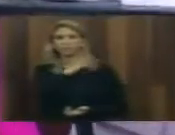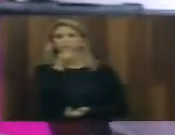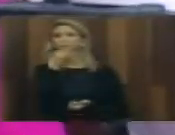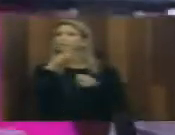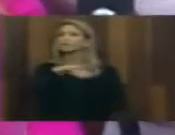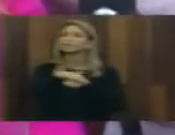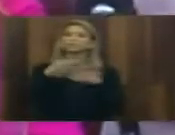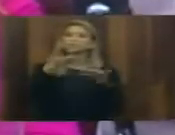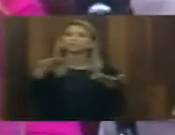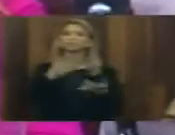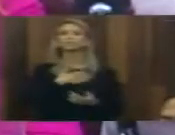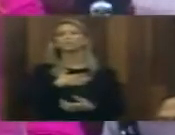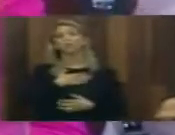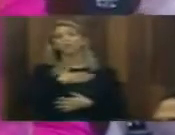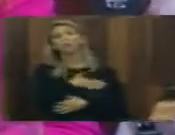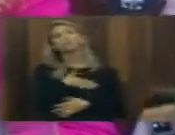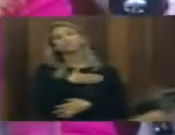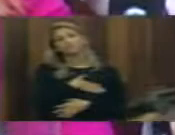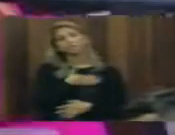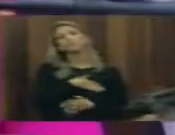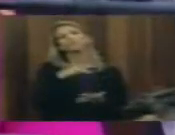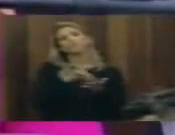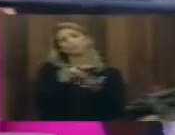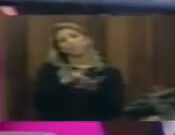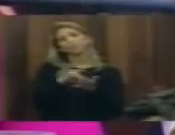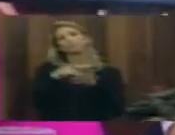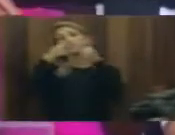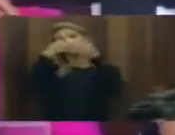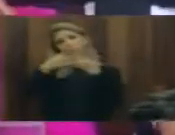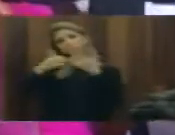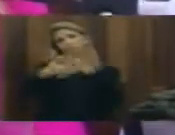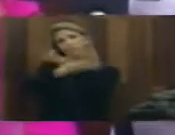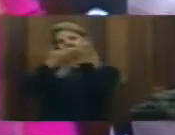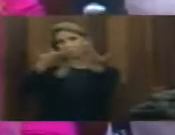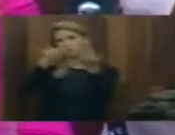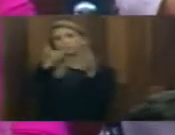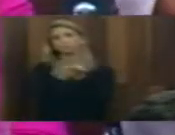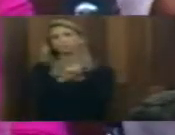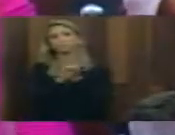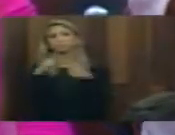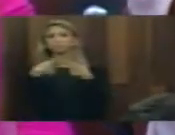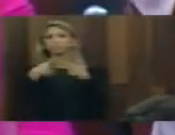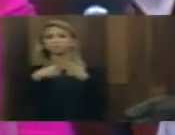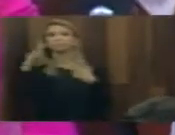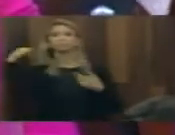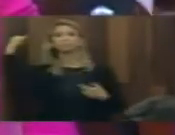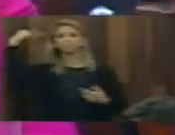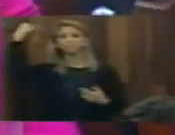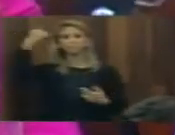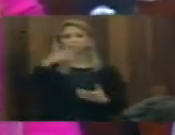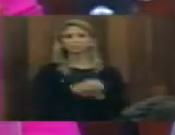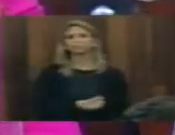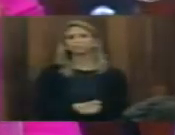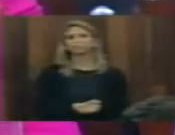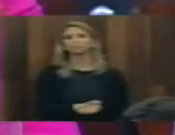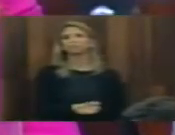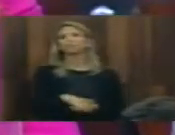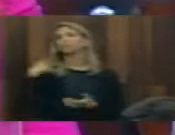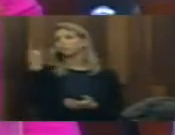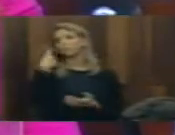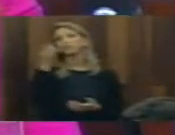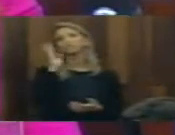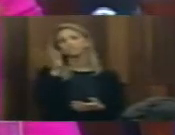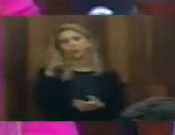Boa noite. Então, gostaria realmente de defender a matéria, de suma importância. E, assim, é notório, né, como